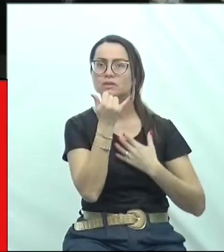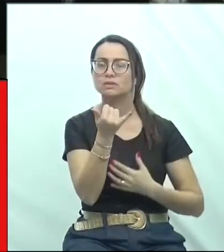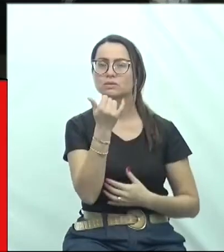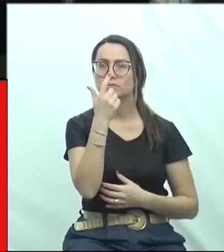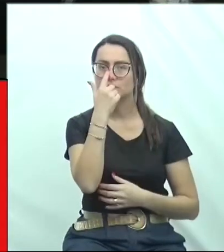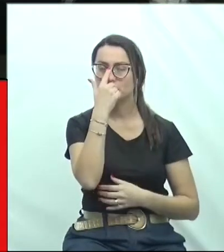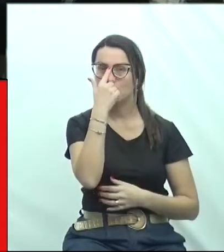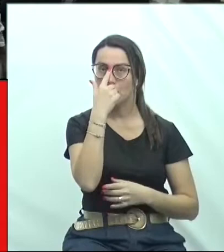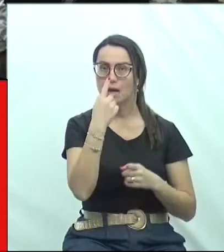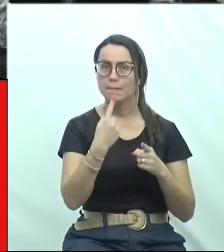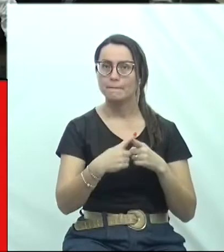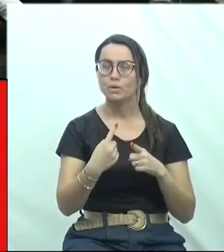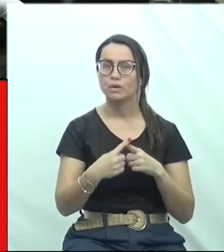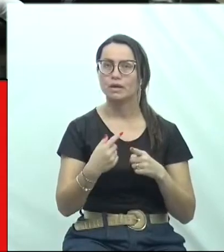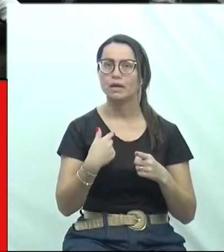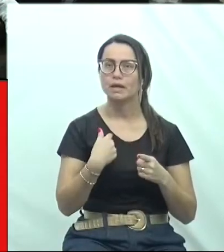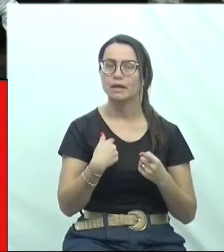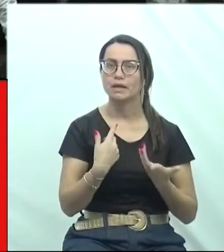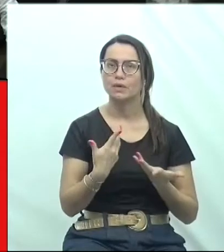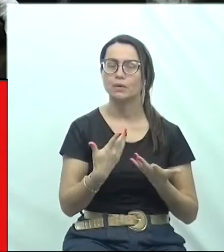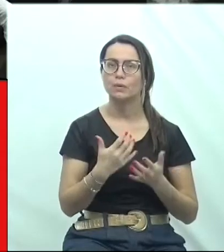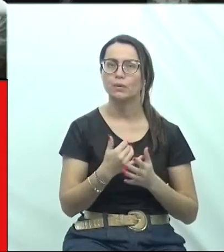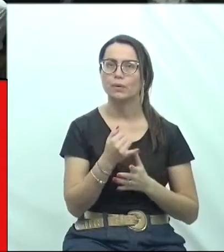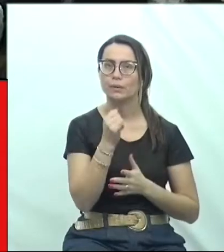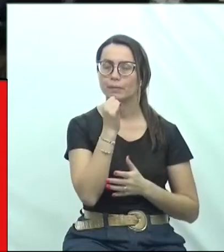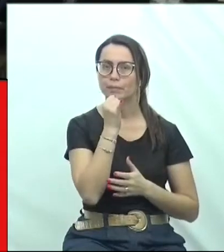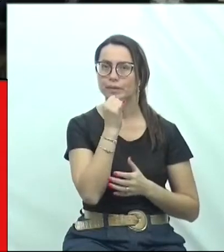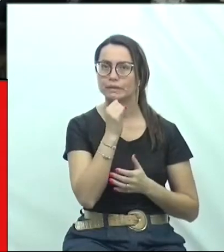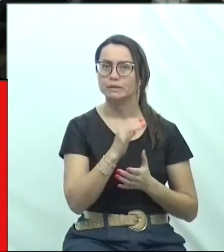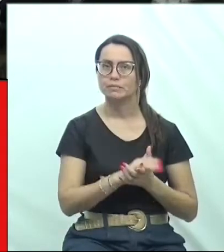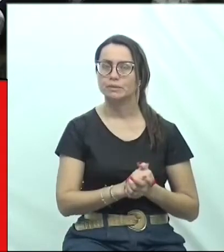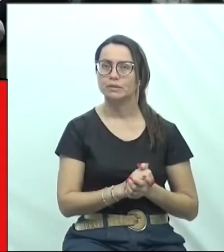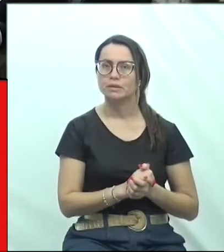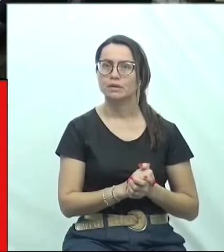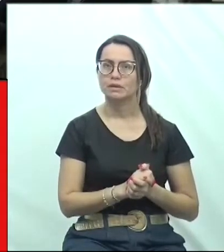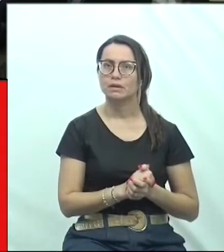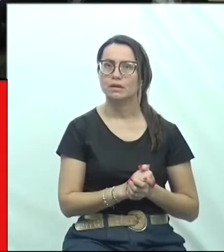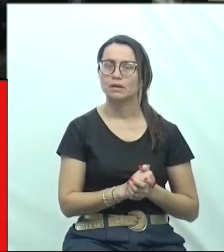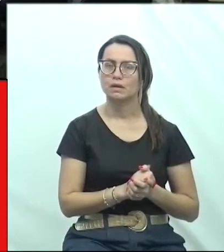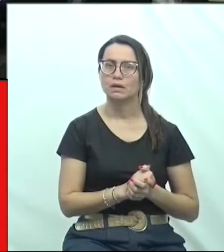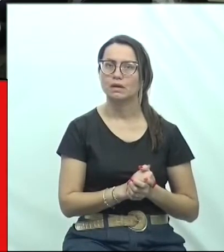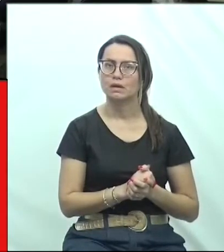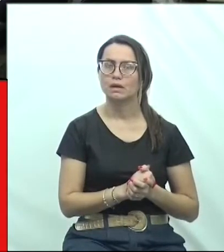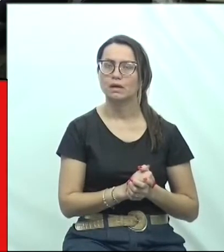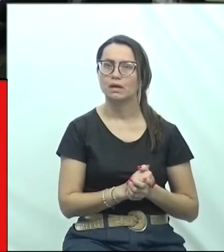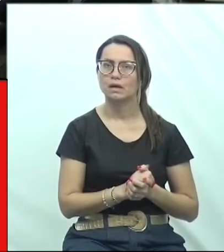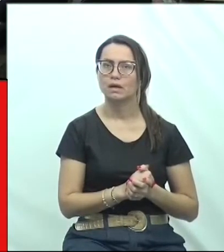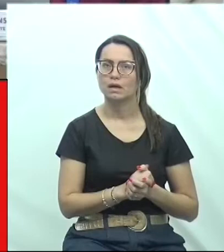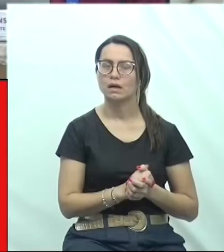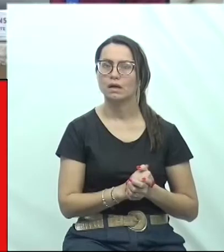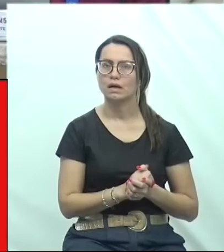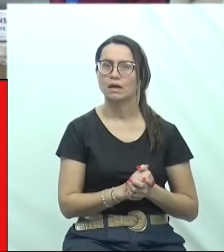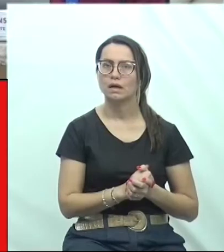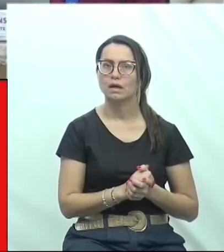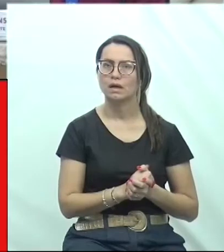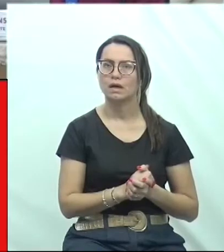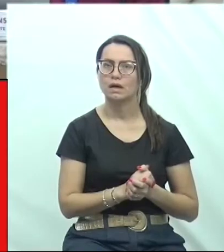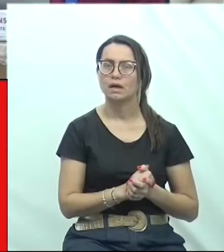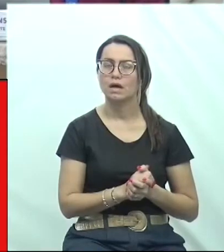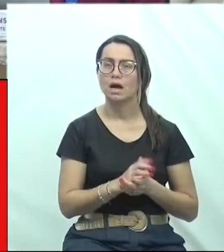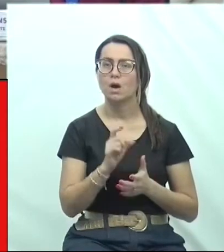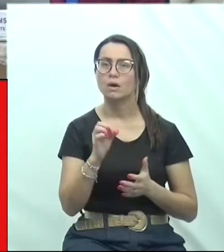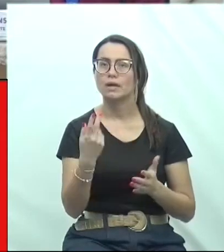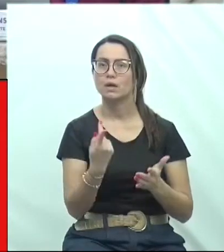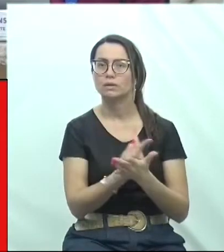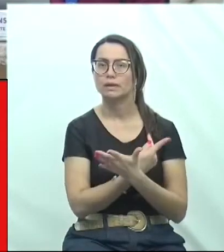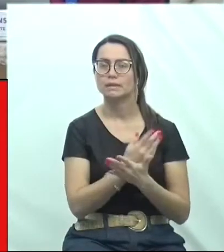acalorado. Mas assim, ó, quanto aos vazamentos da rua, com certeza é a Casan, tá? Ali há uma